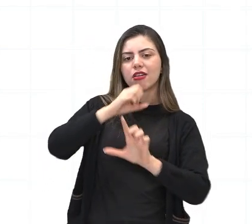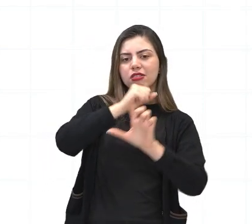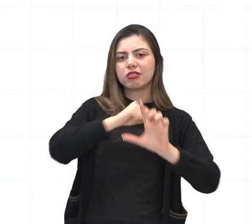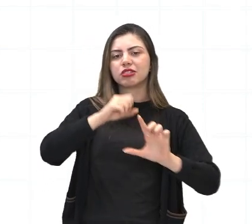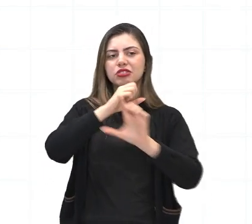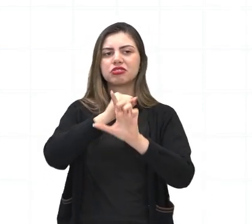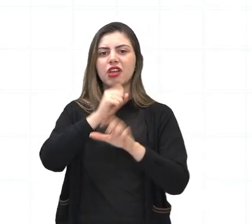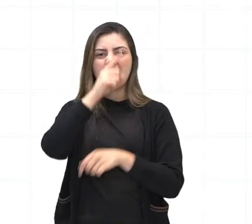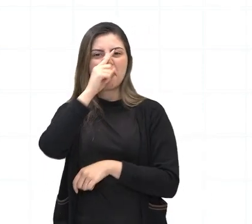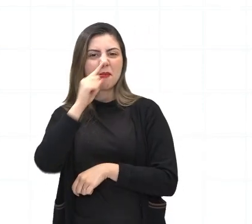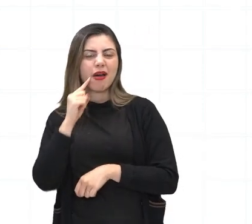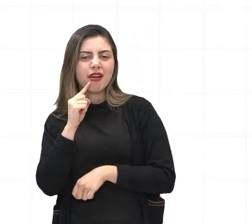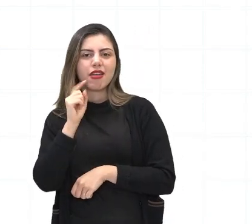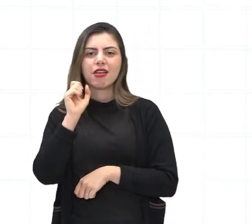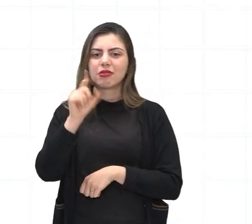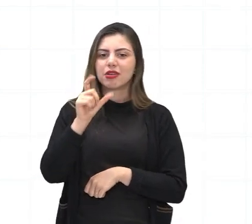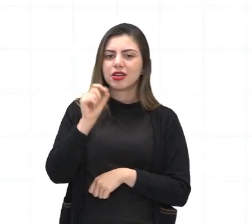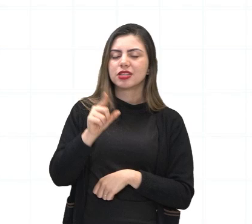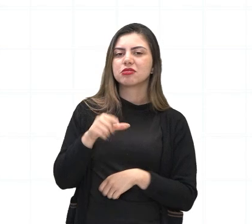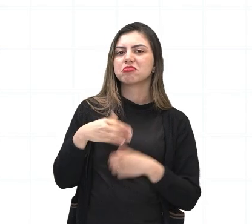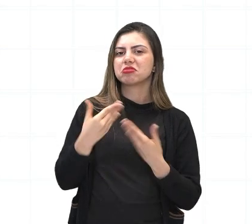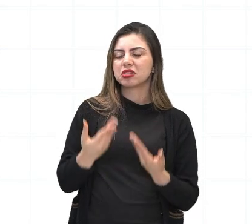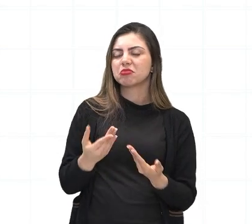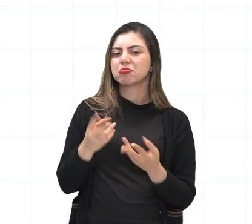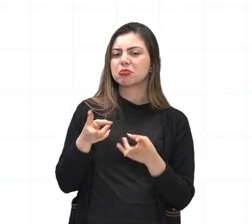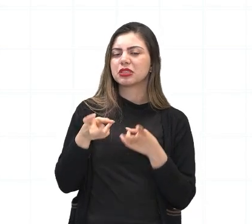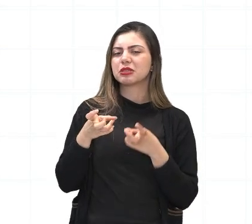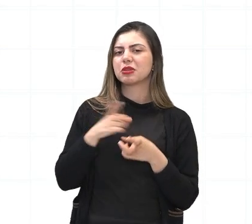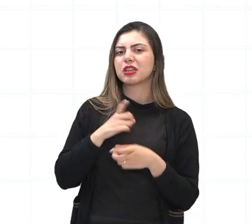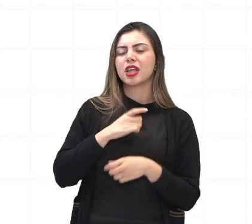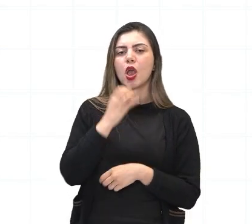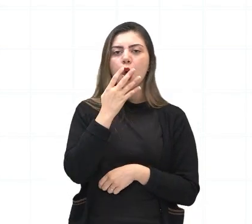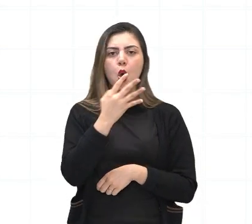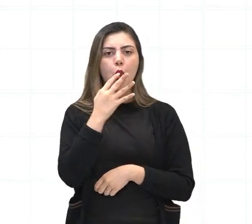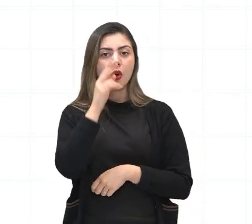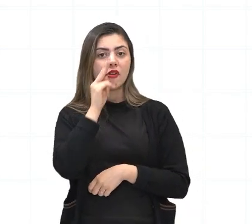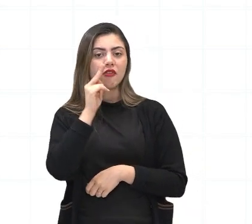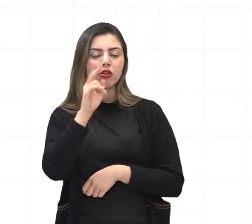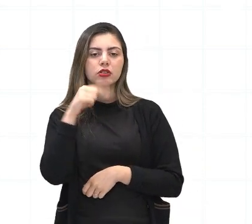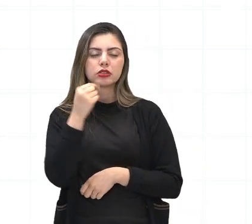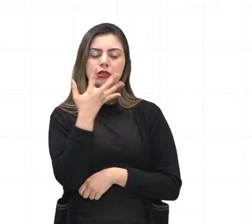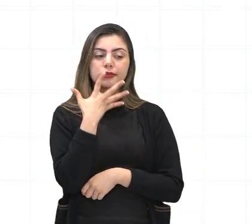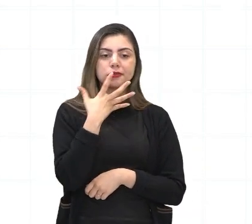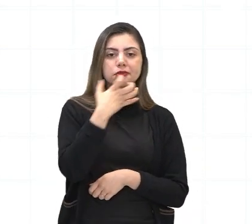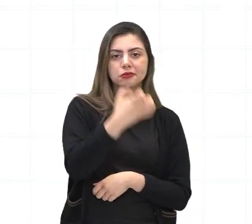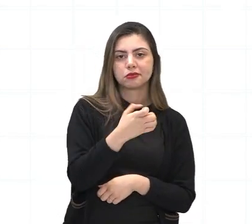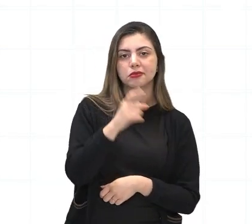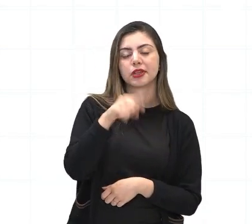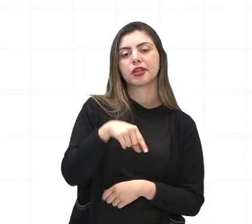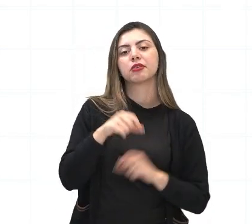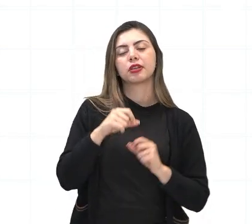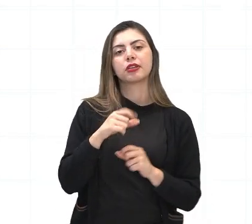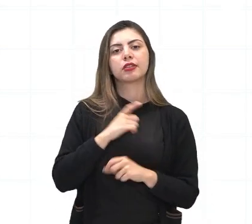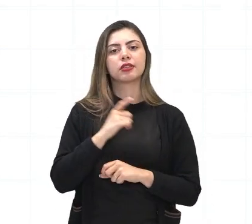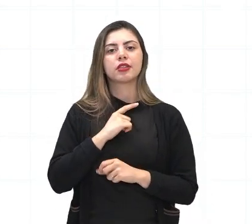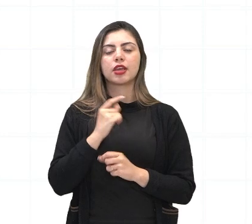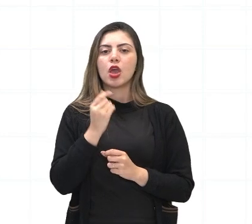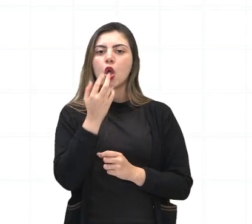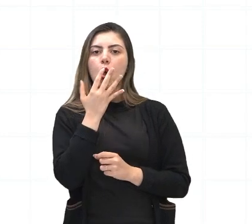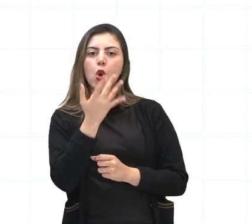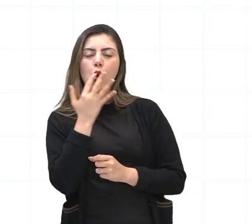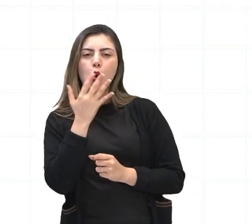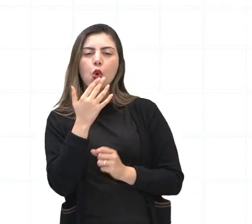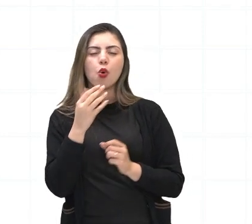azul Então essa é utilização dessas cores que chamativas que elas chamam atenção são obras coloridas obras